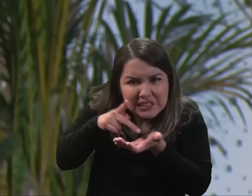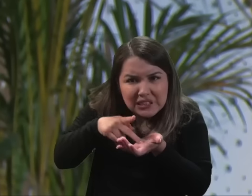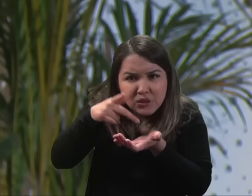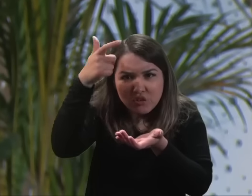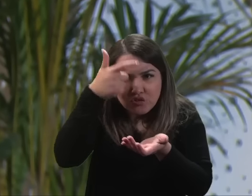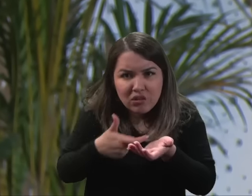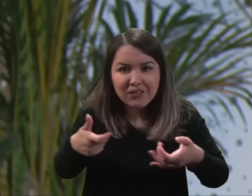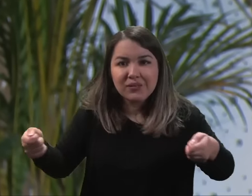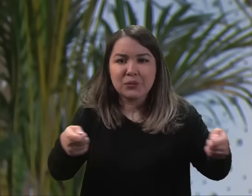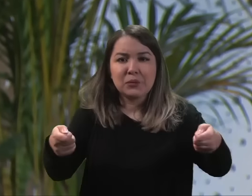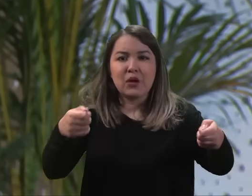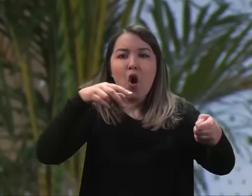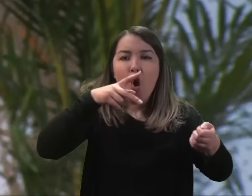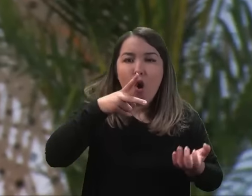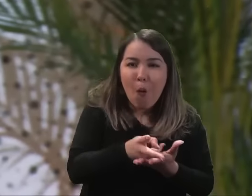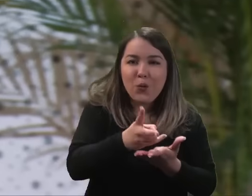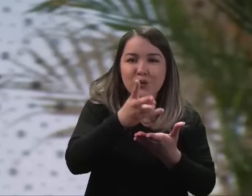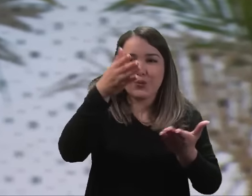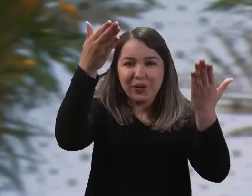é lançado fora